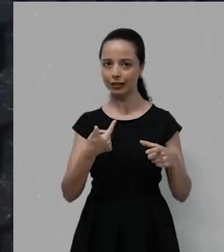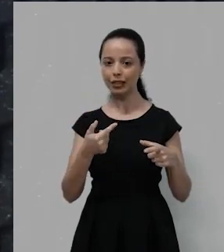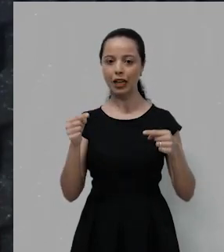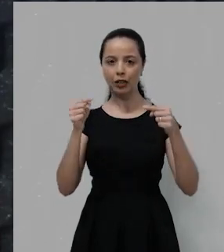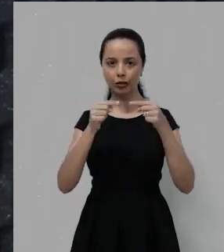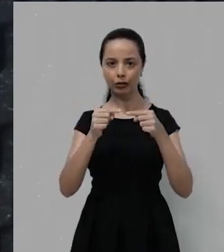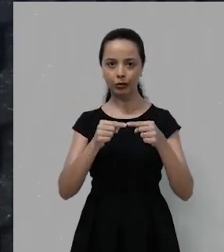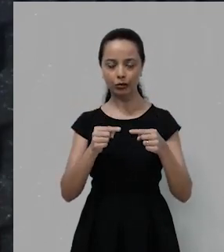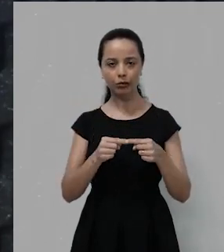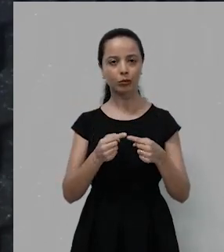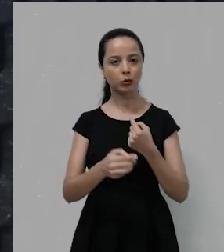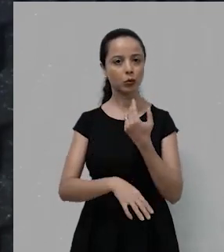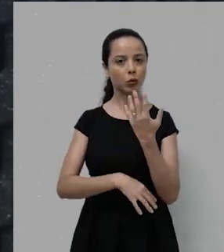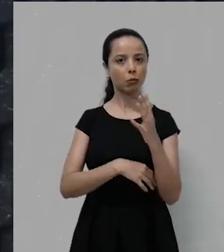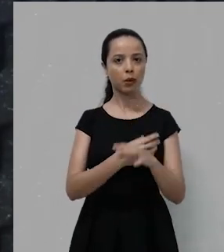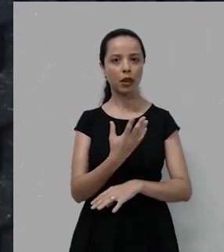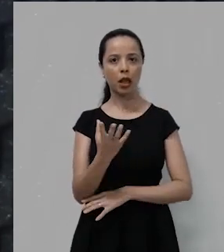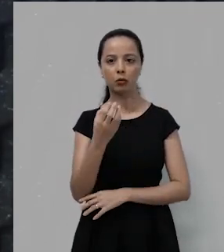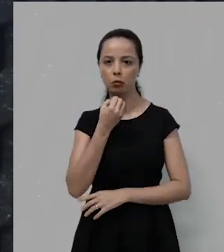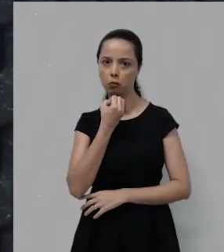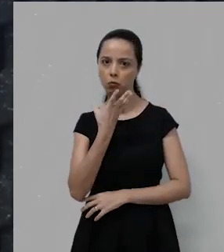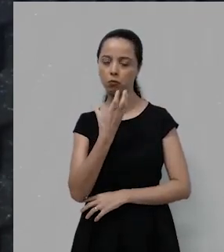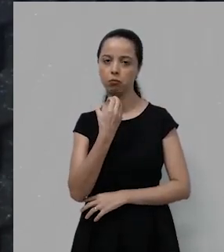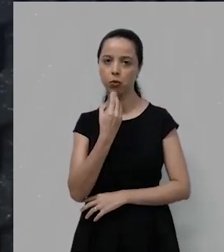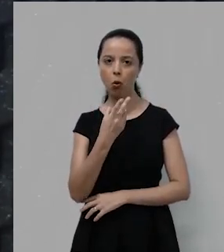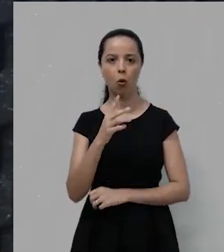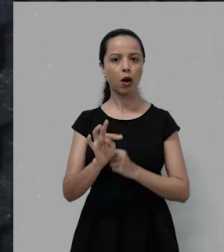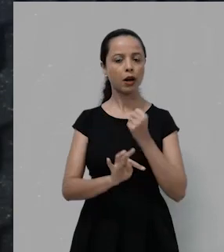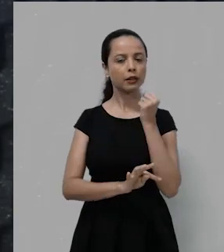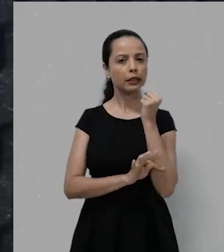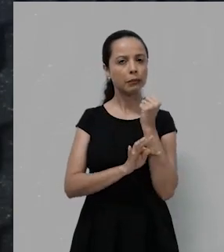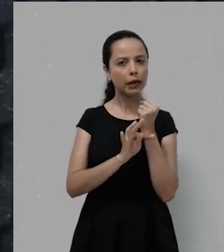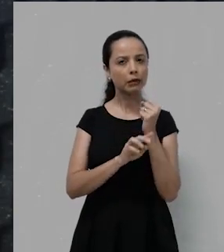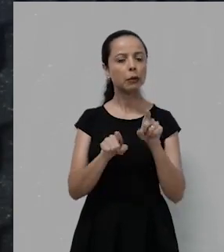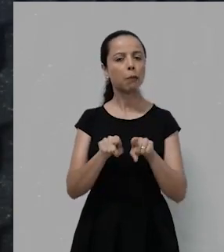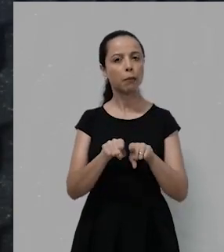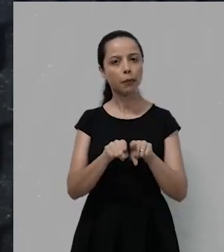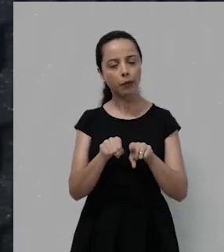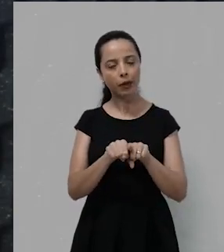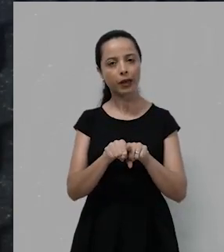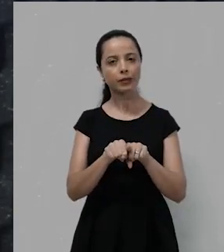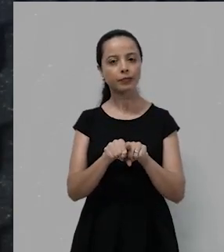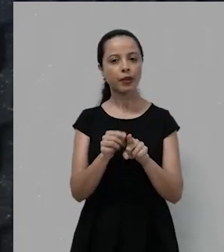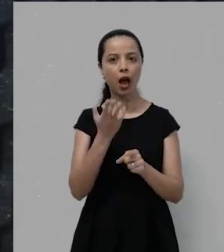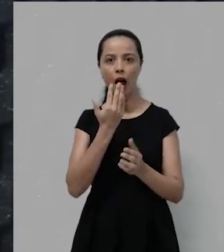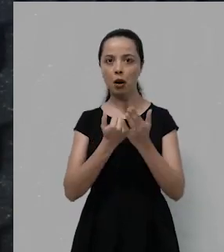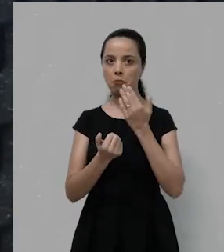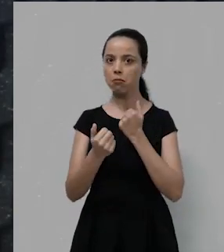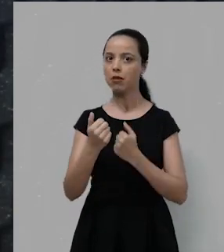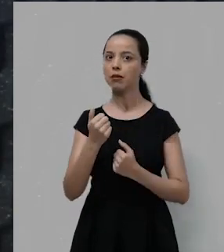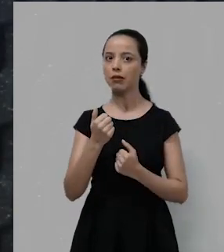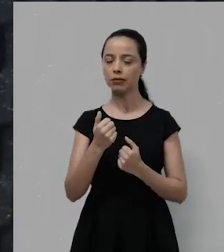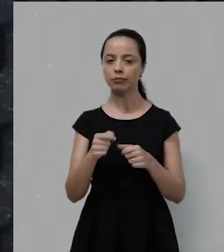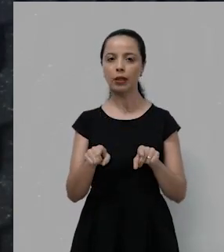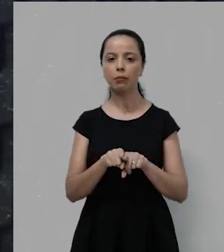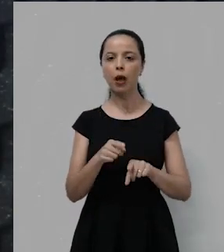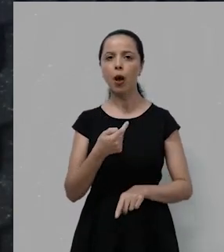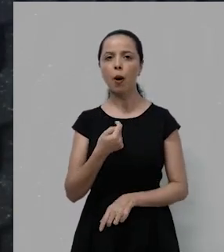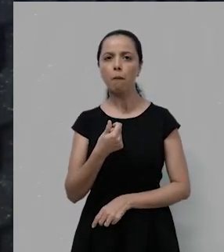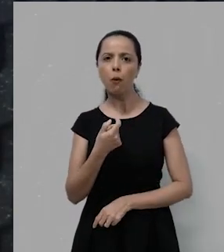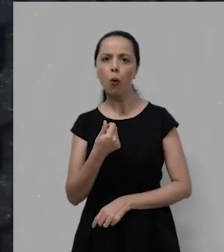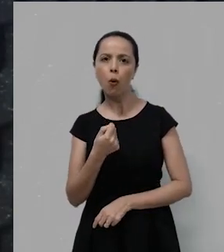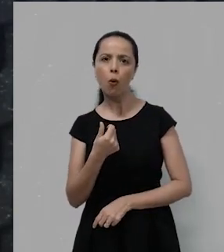ambientais estão perfeitas, como temperatura, disponibilidade de alimento, pouca presença